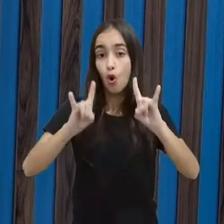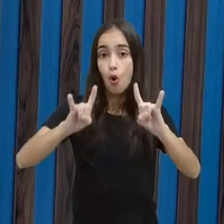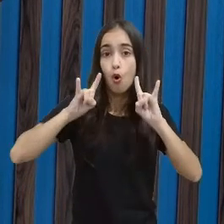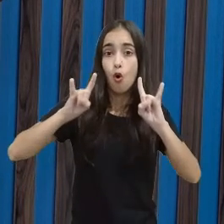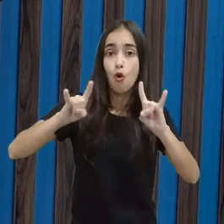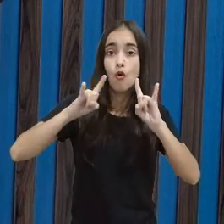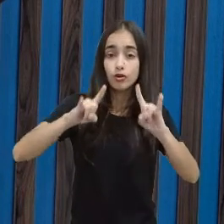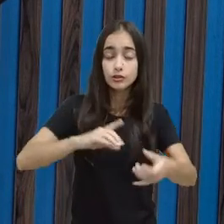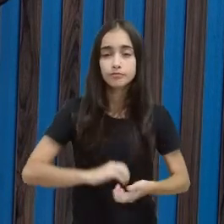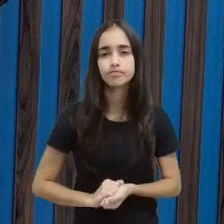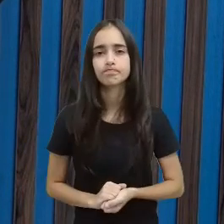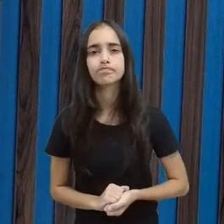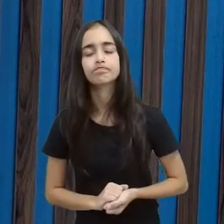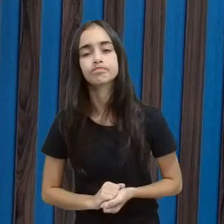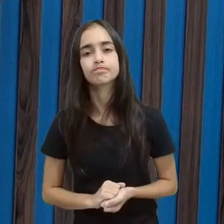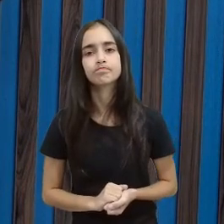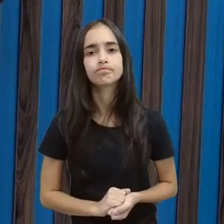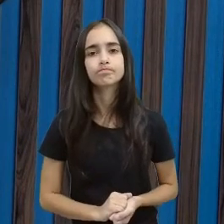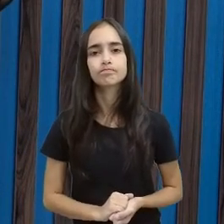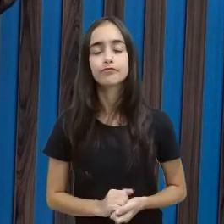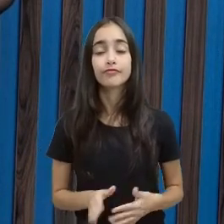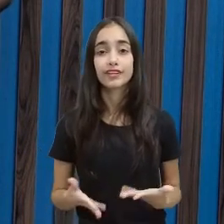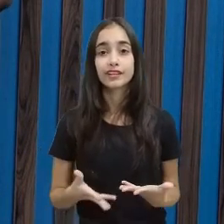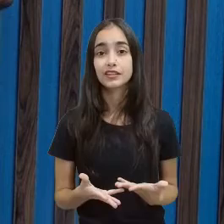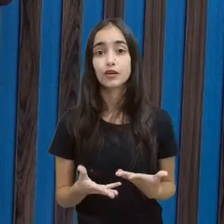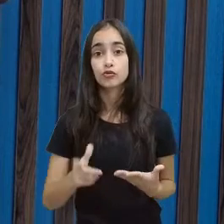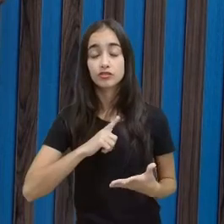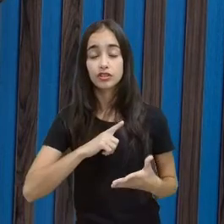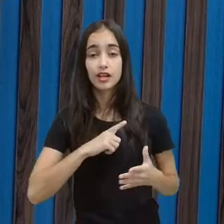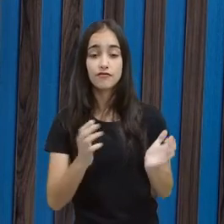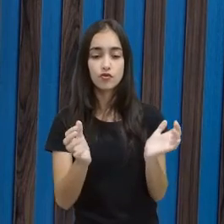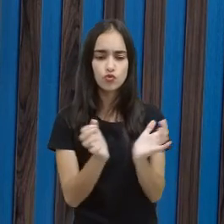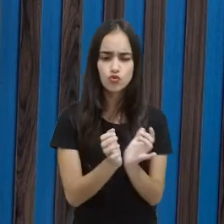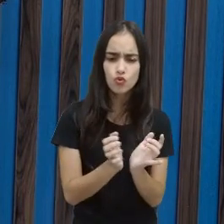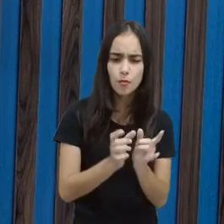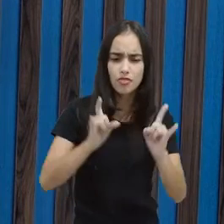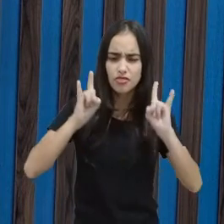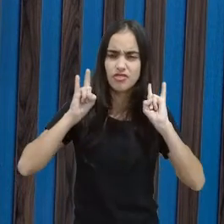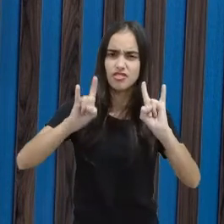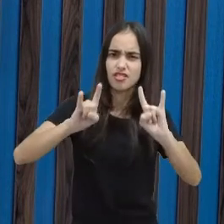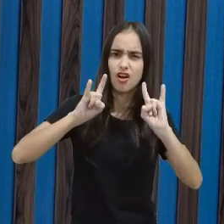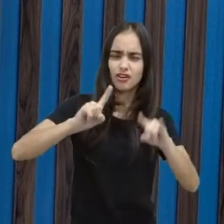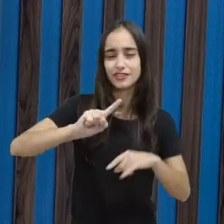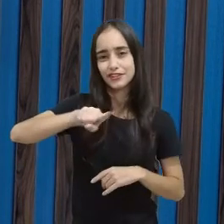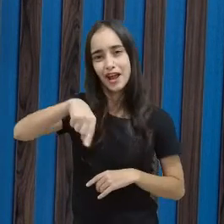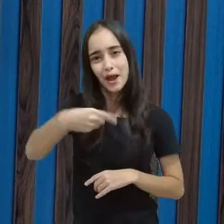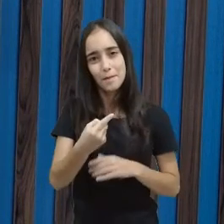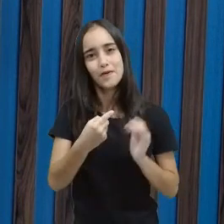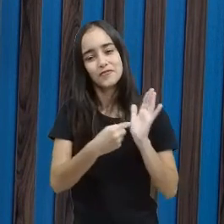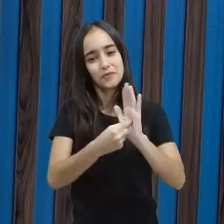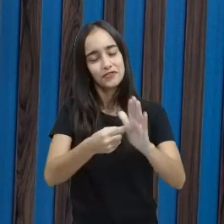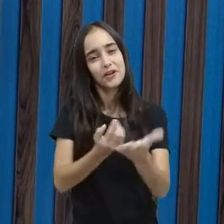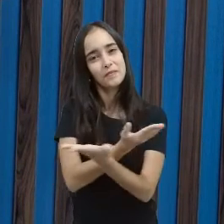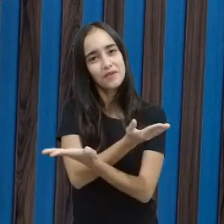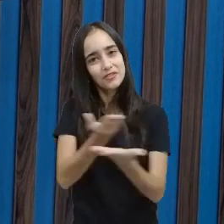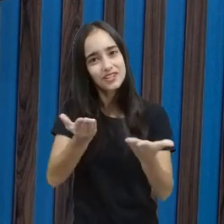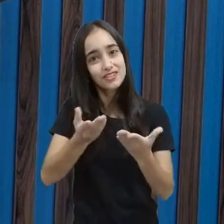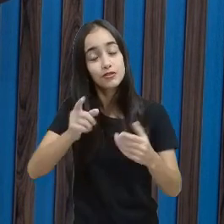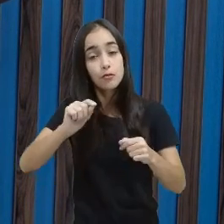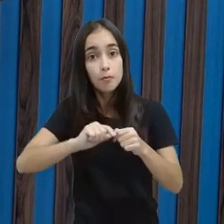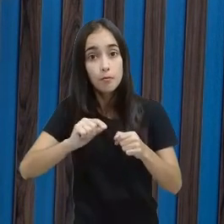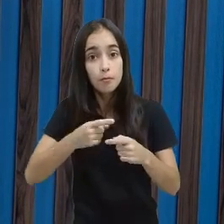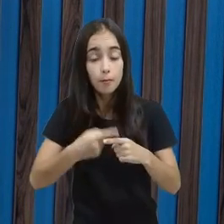sobre eles, né? Uma banda de rock, né? Sueca chamada Sabaton. Eu vou trazer um trecho da música. Eles fazem uma música